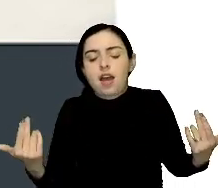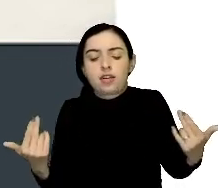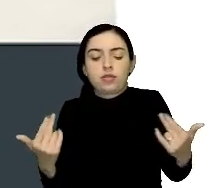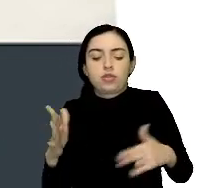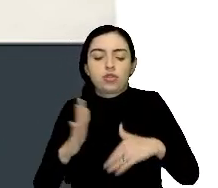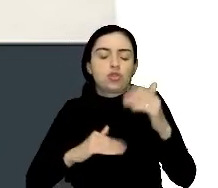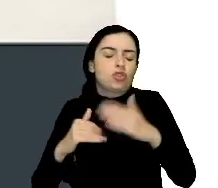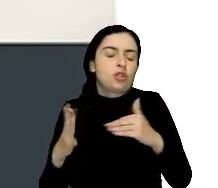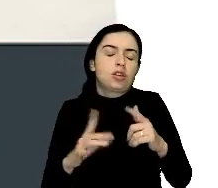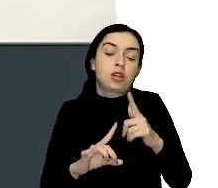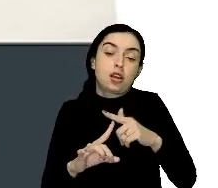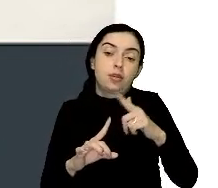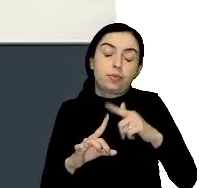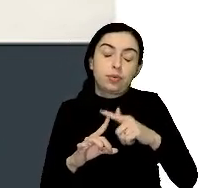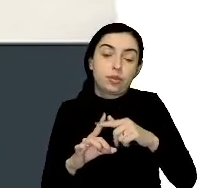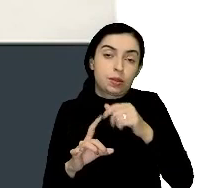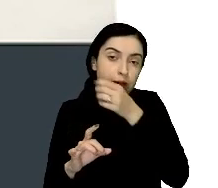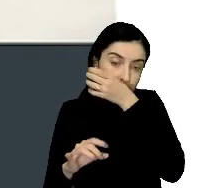de